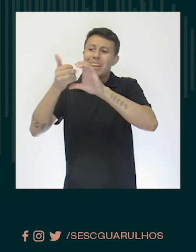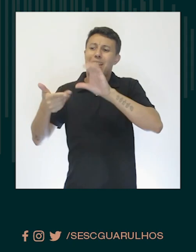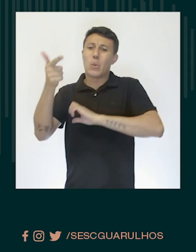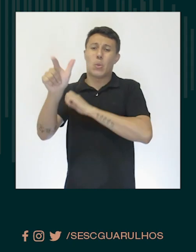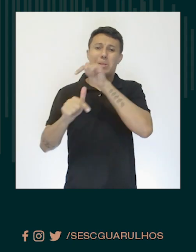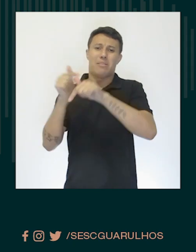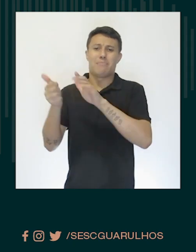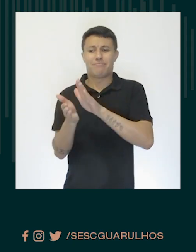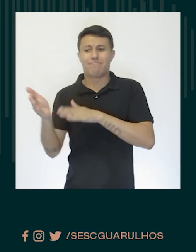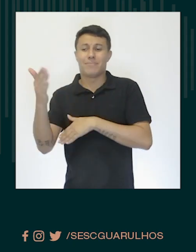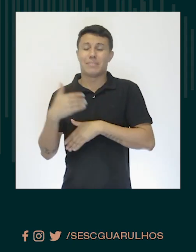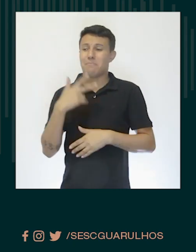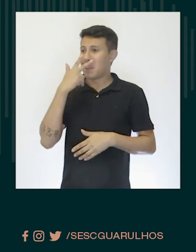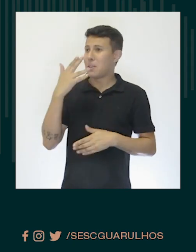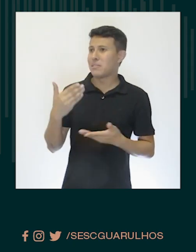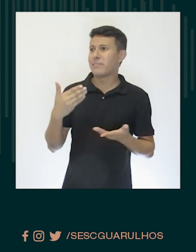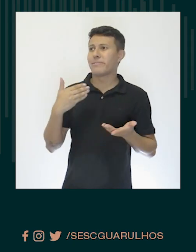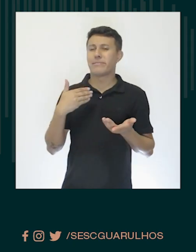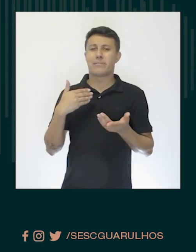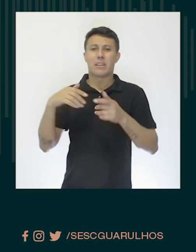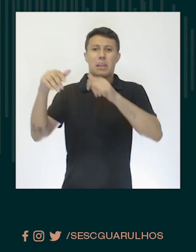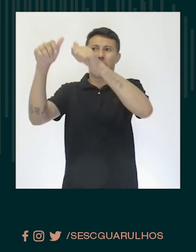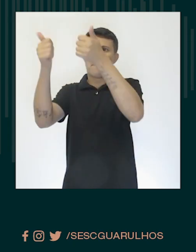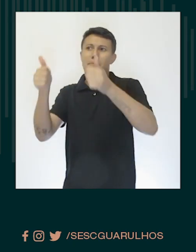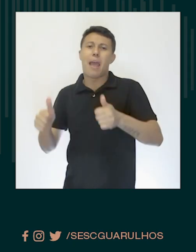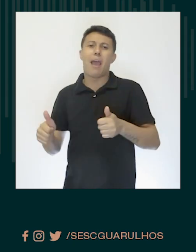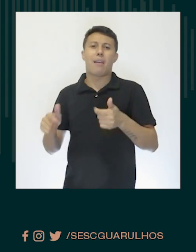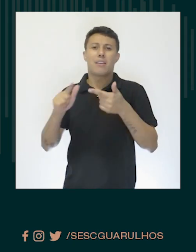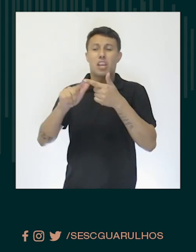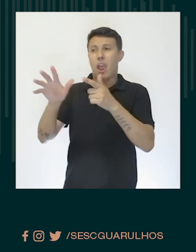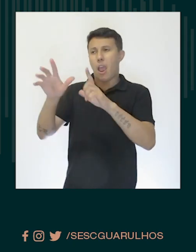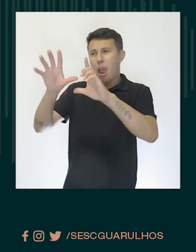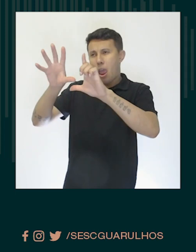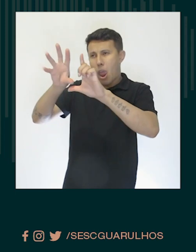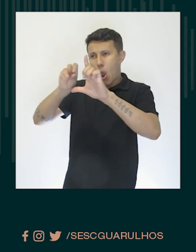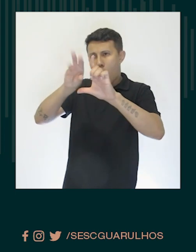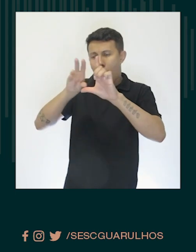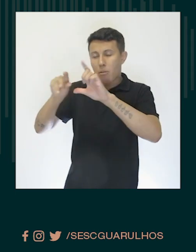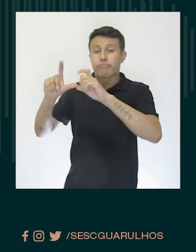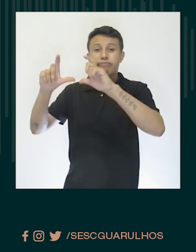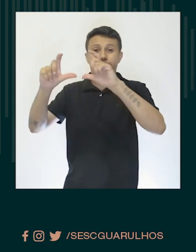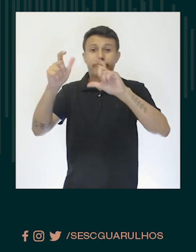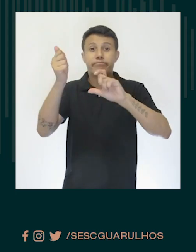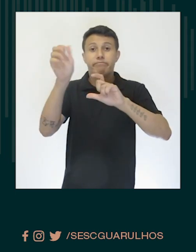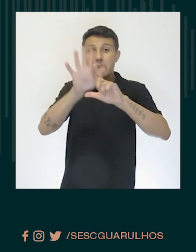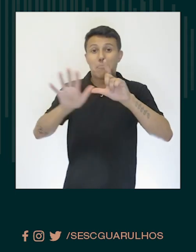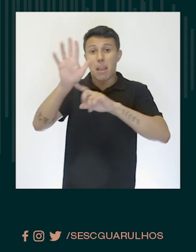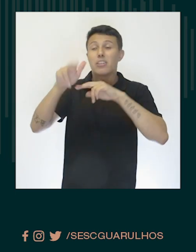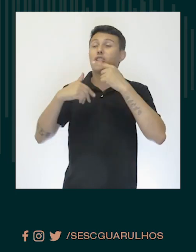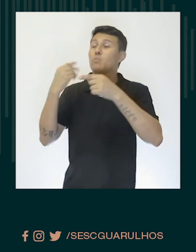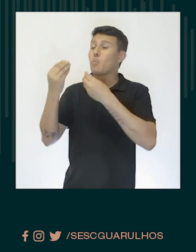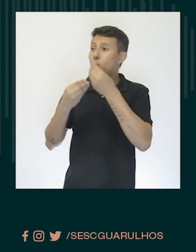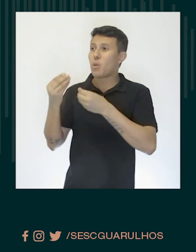meu entendimento de imagética, de captação de imagens, para roteirizar vídeos, e